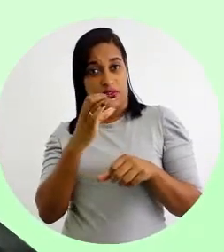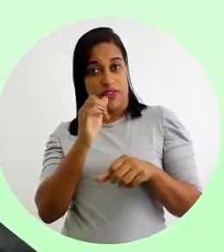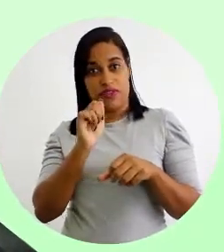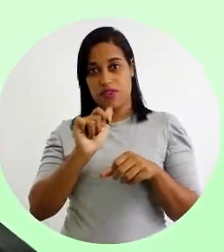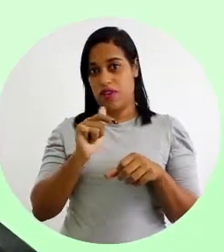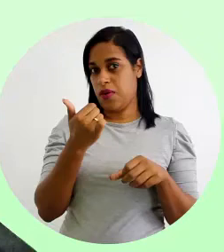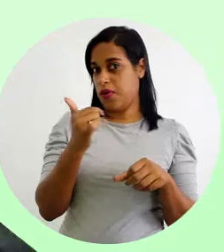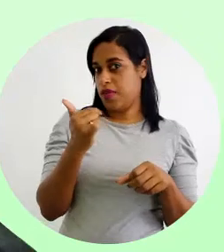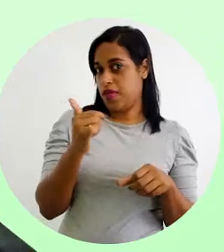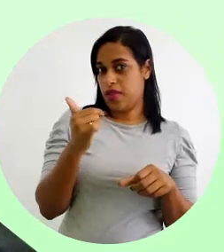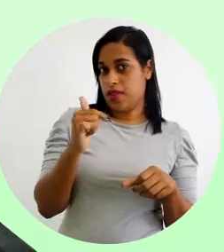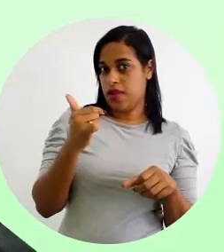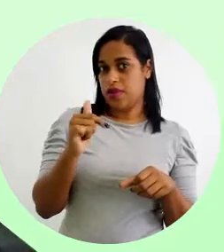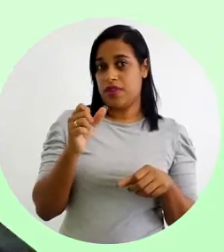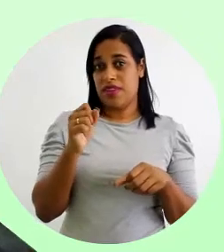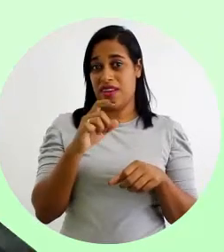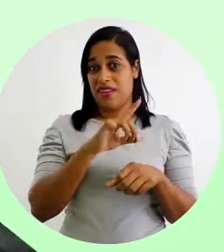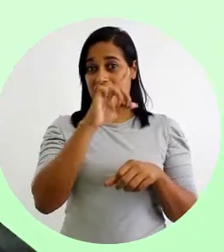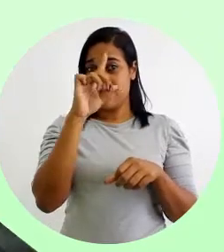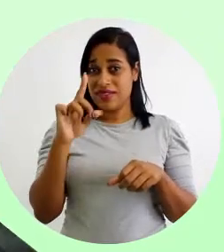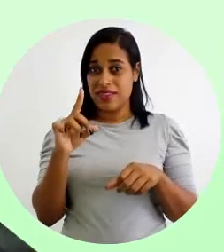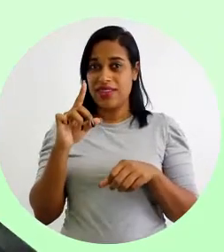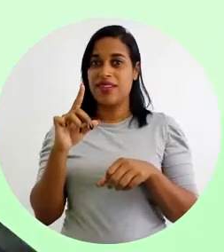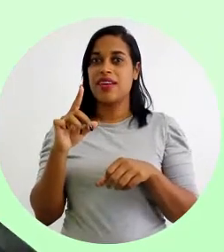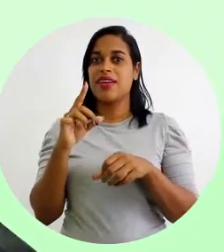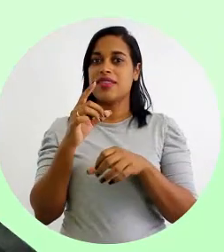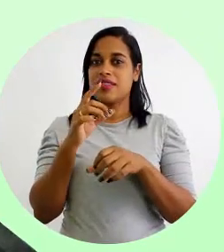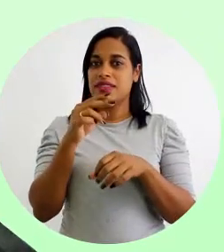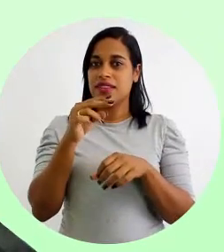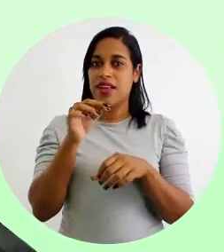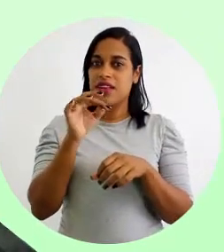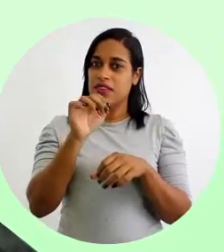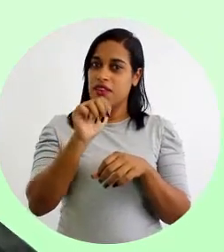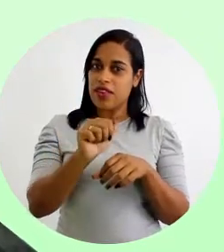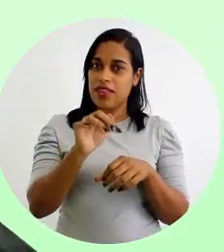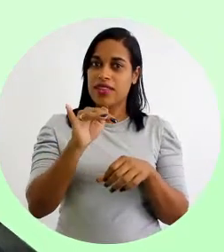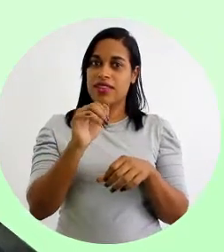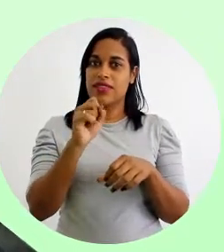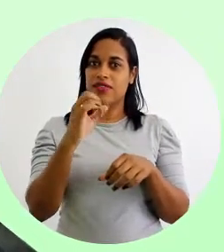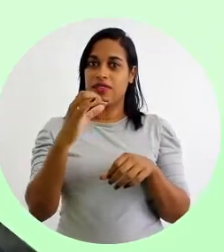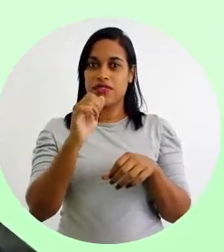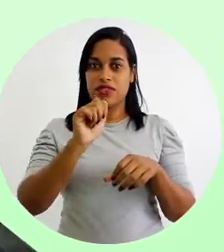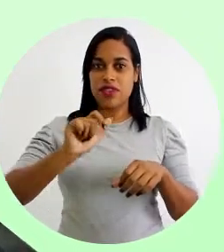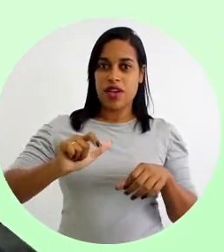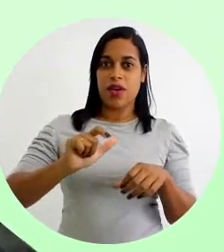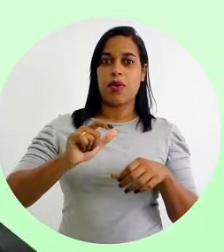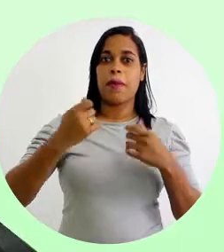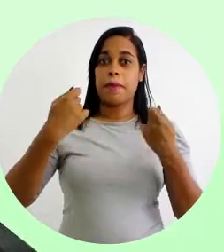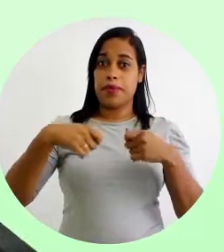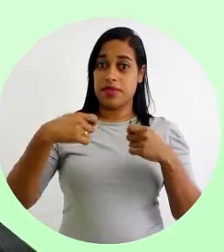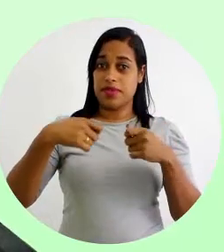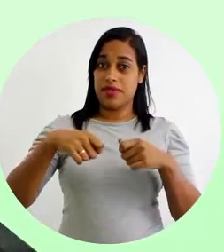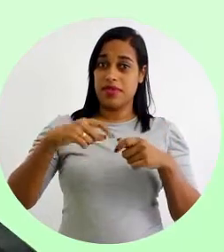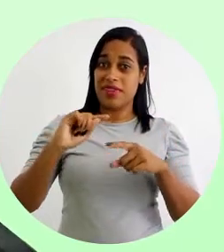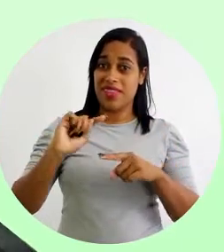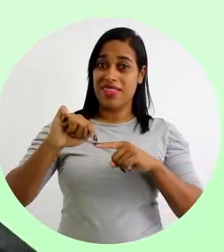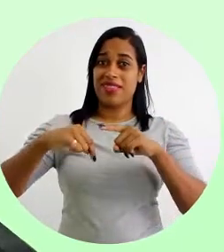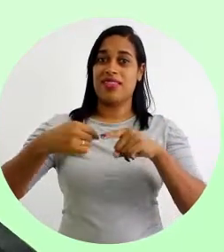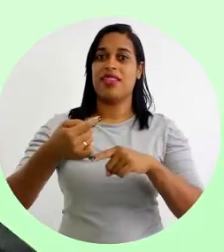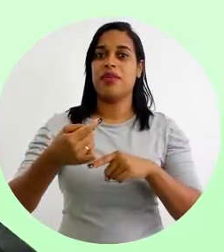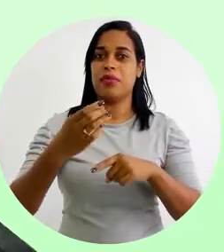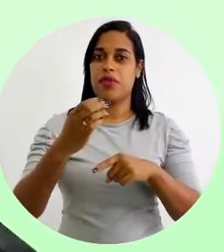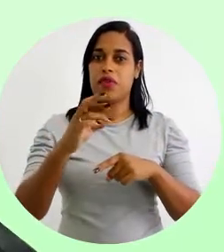tem rasura, verificar que a data da nota fiscal tem que ser sempre posterior ao crédito